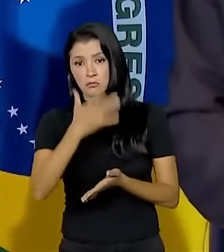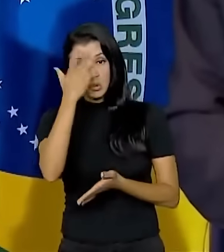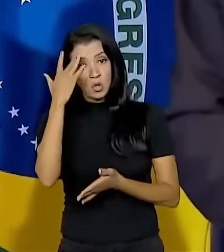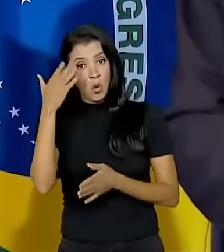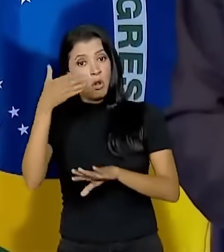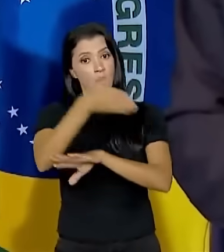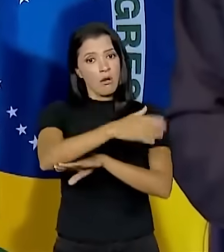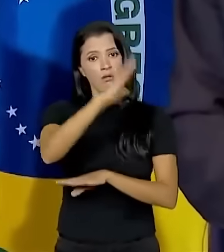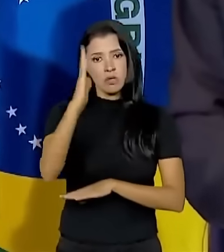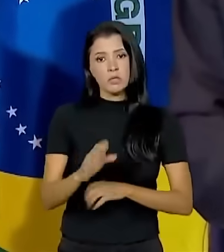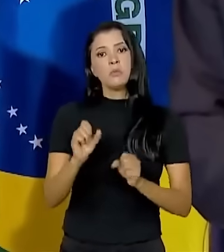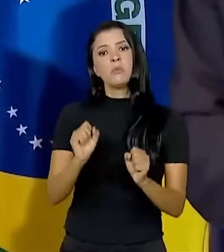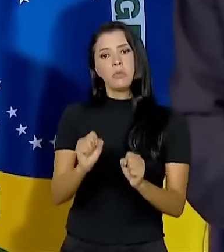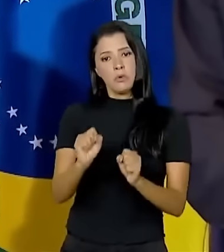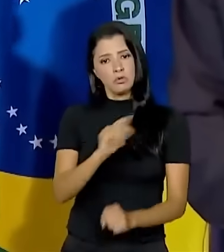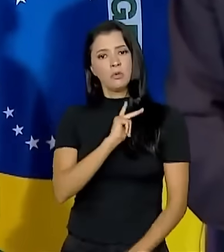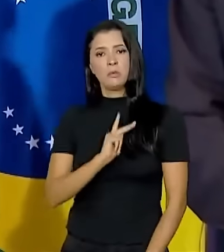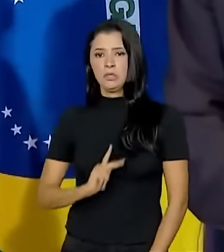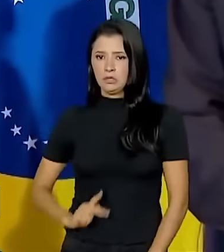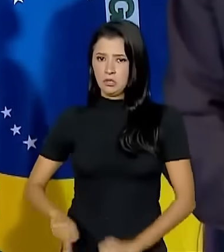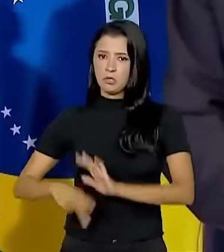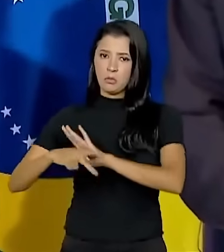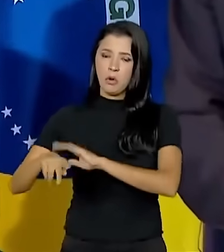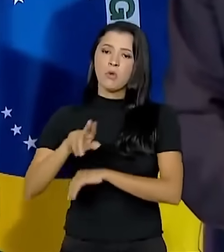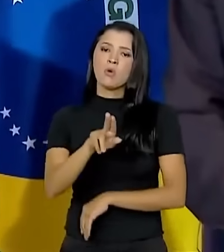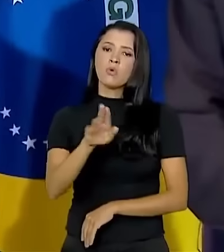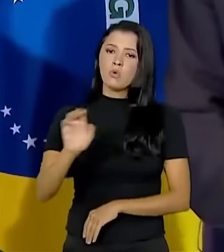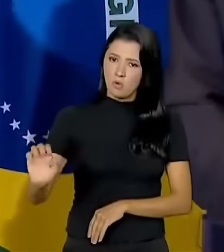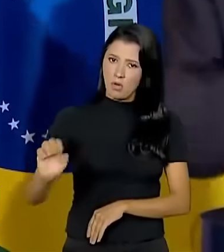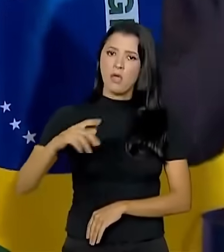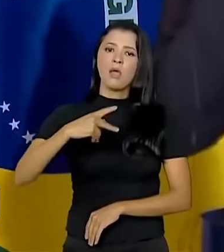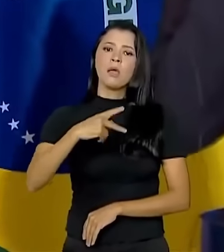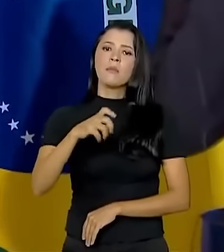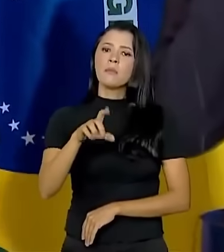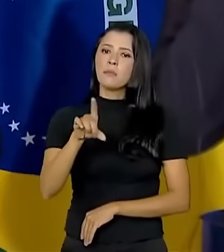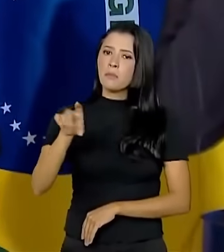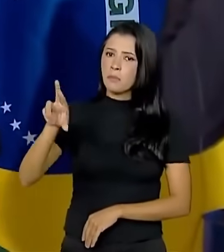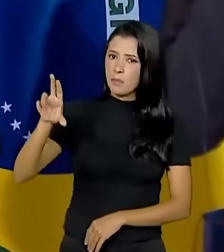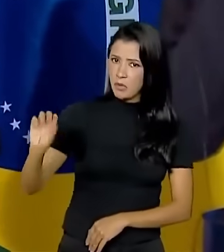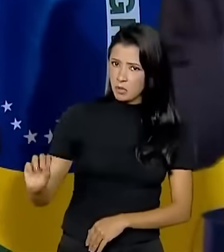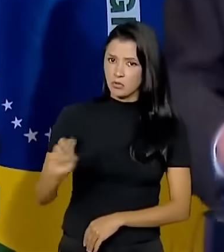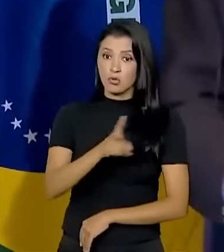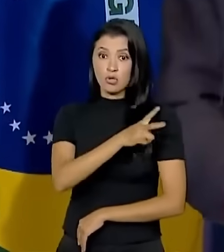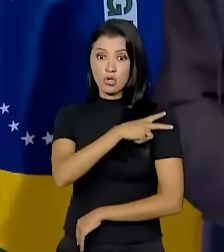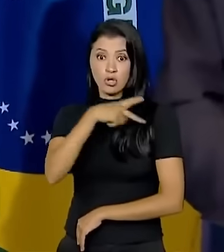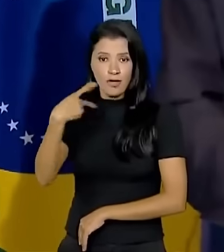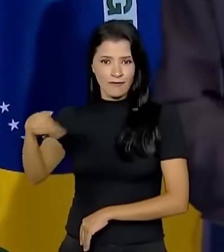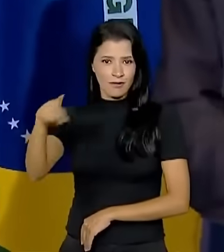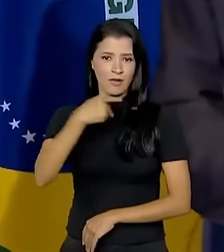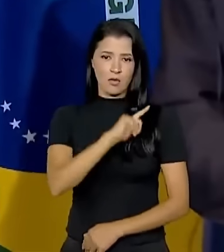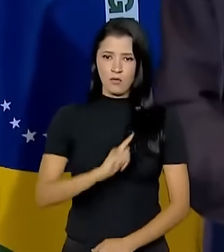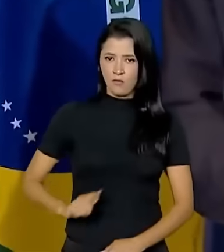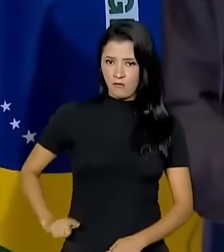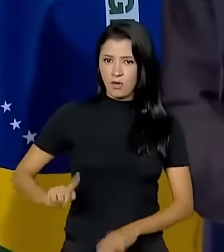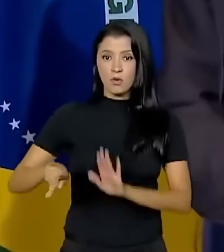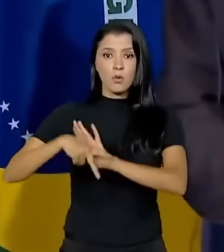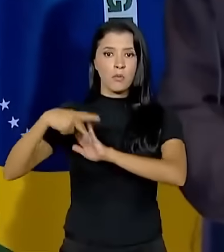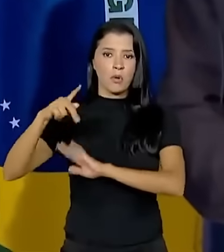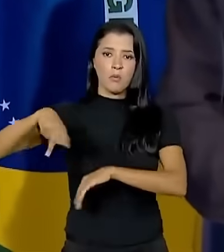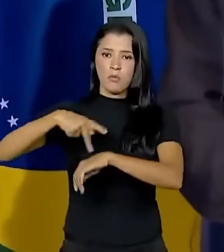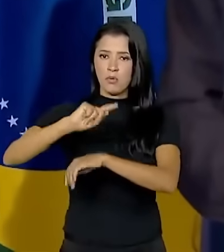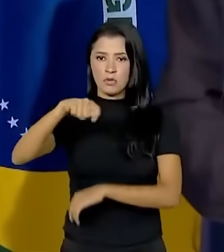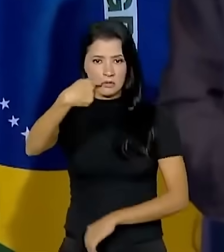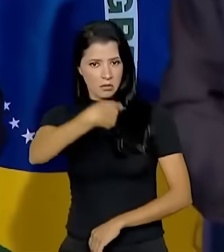Brasil é o presidente da União Europeia, o Pedro Sánchez, que é o chefe de governo da Espanha. Só essa